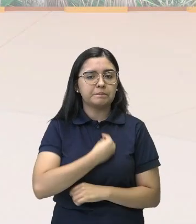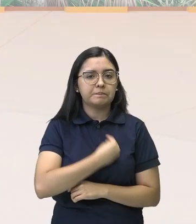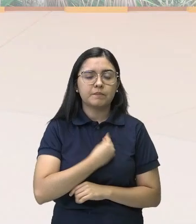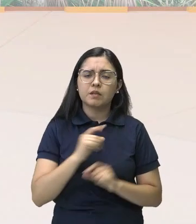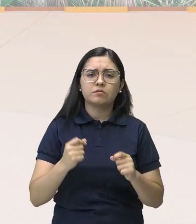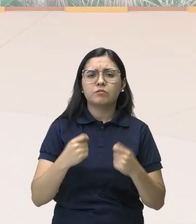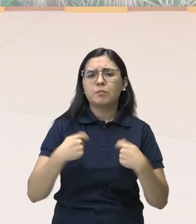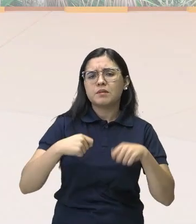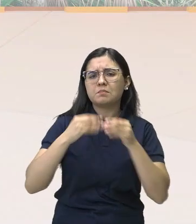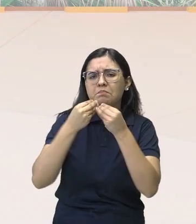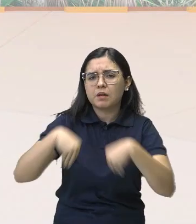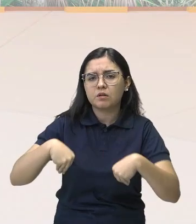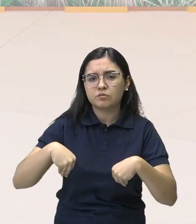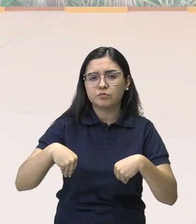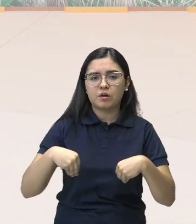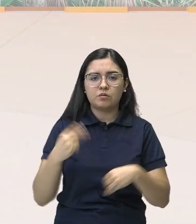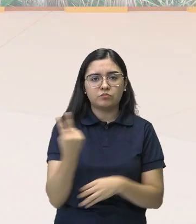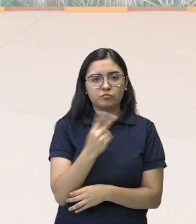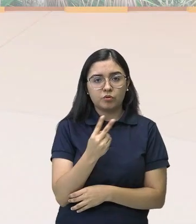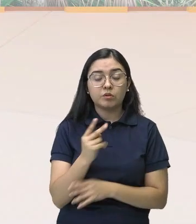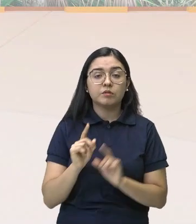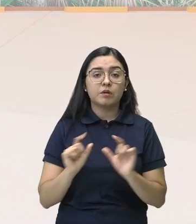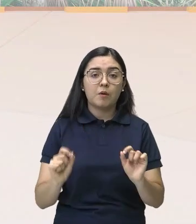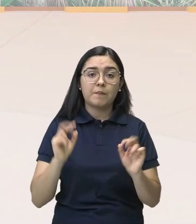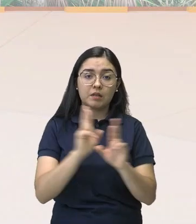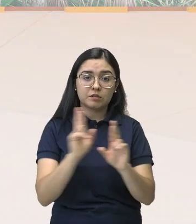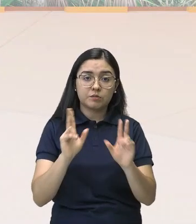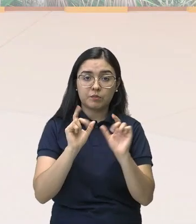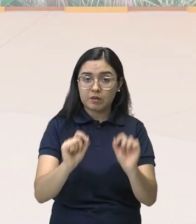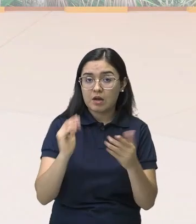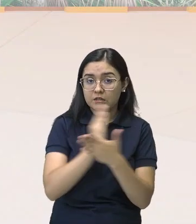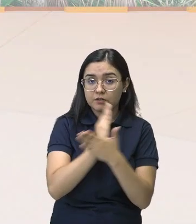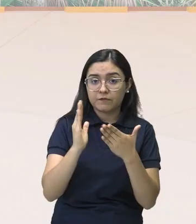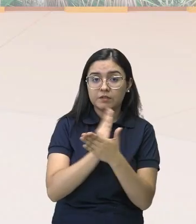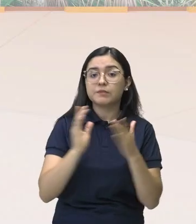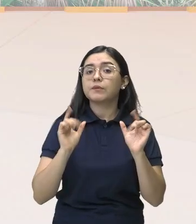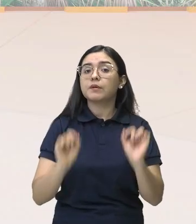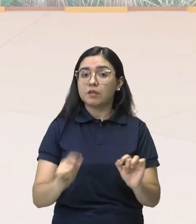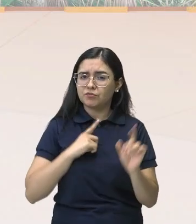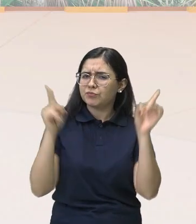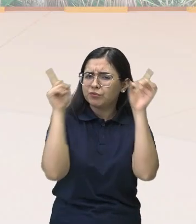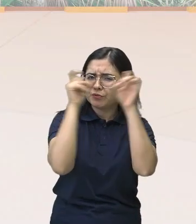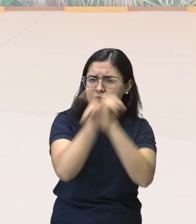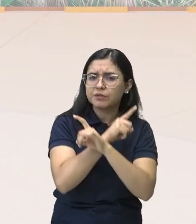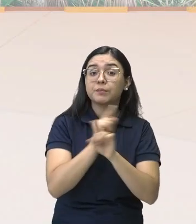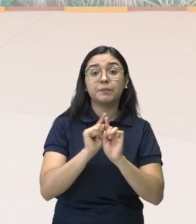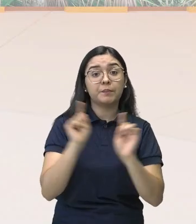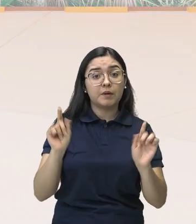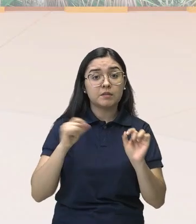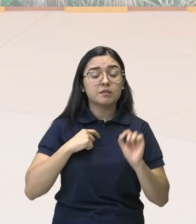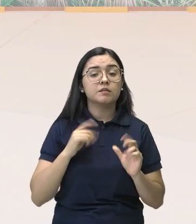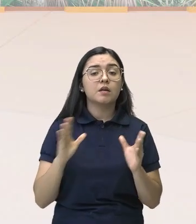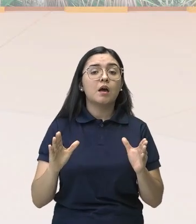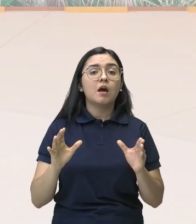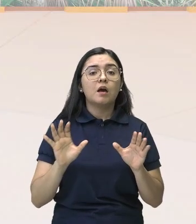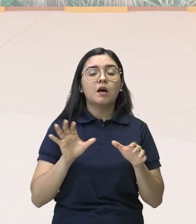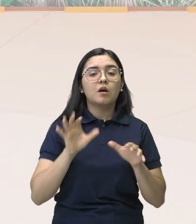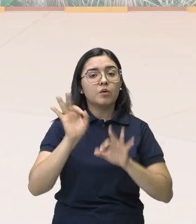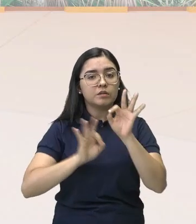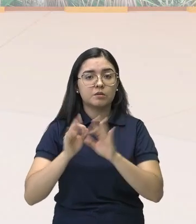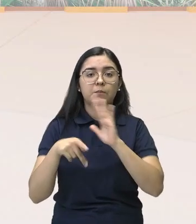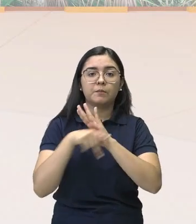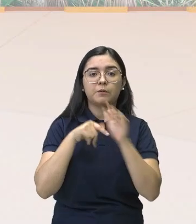sem prejudicar um ao outro. É uma relação, às vezes, muito difícil, essa organização do